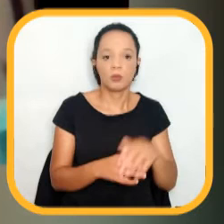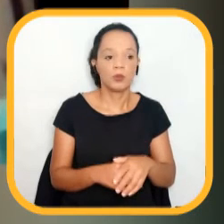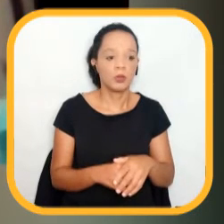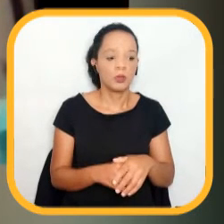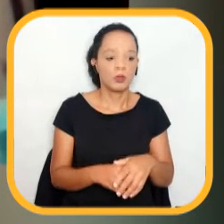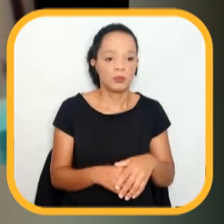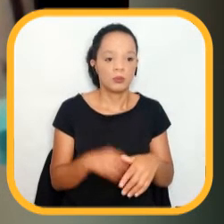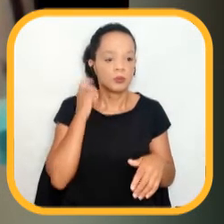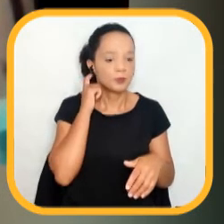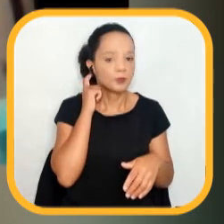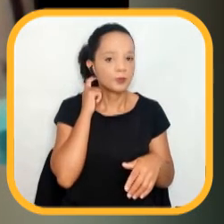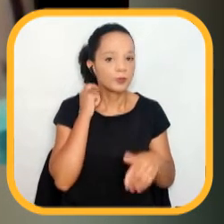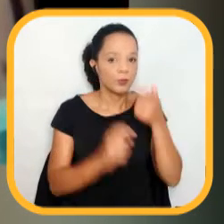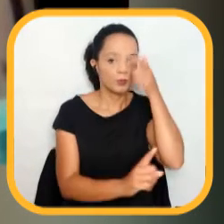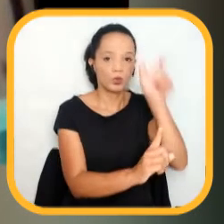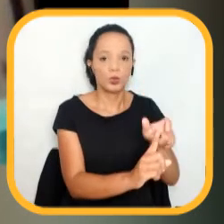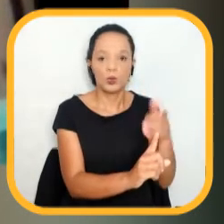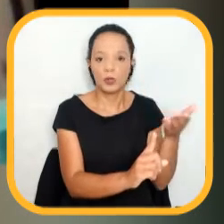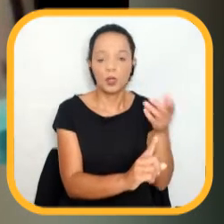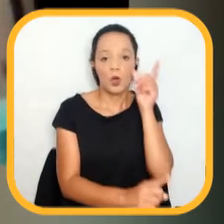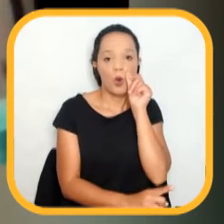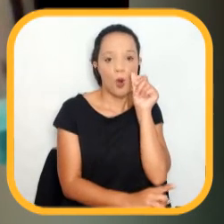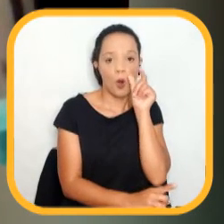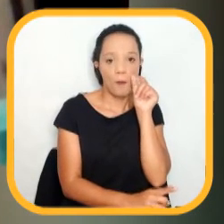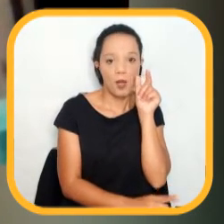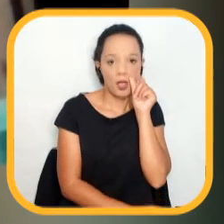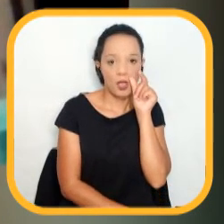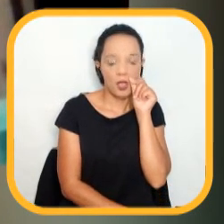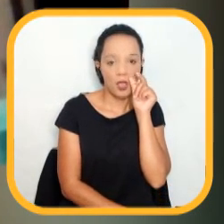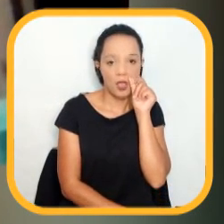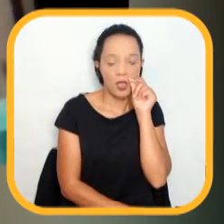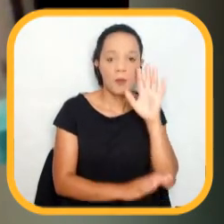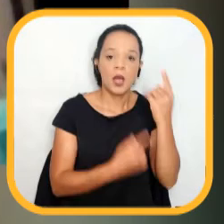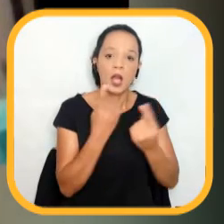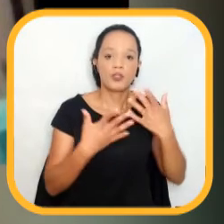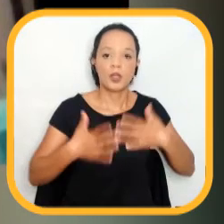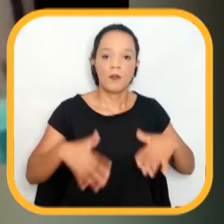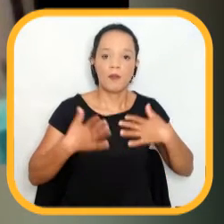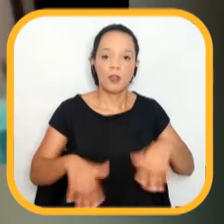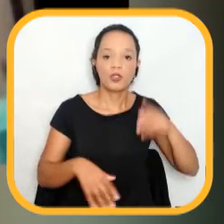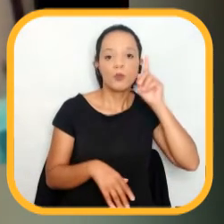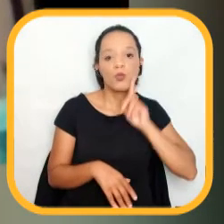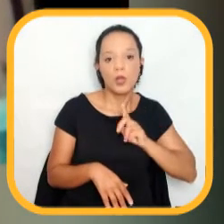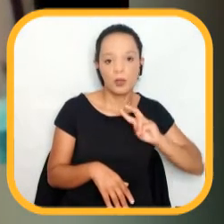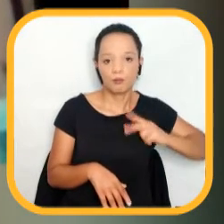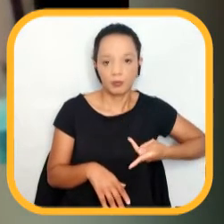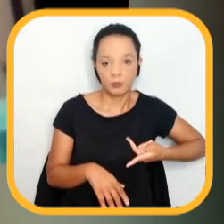isso, simplesmente uma pessoa que, por exemplo, é um homem e, às vezes, se veste de